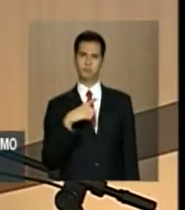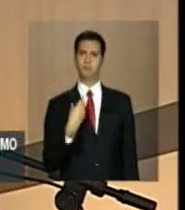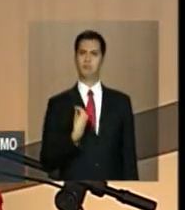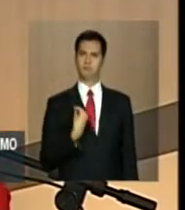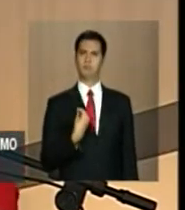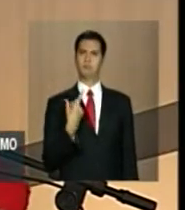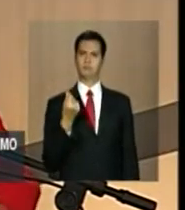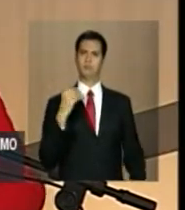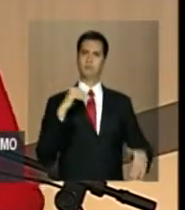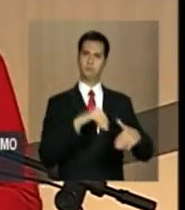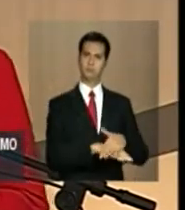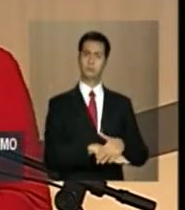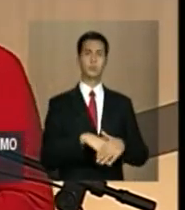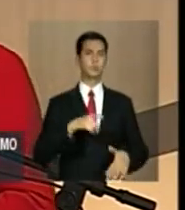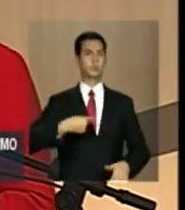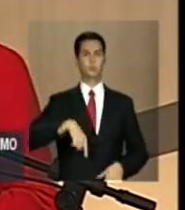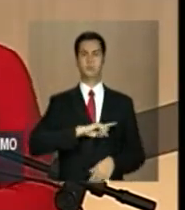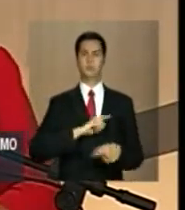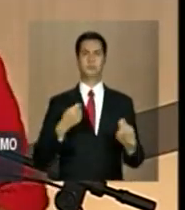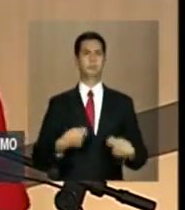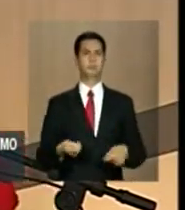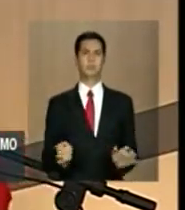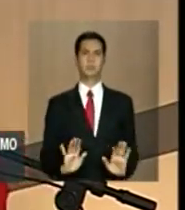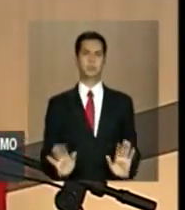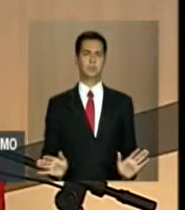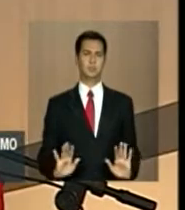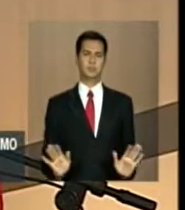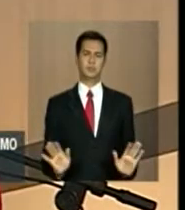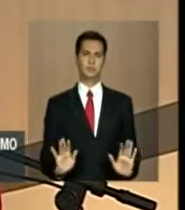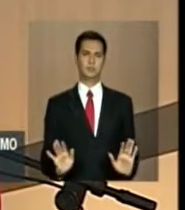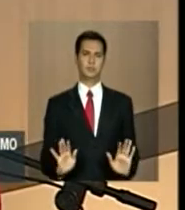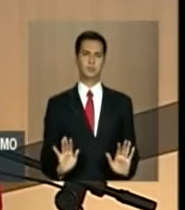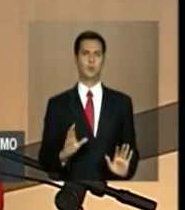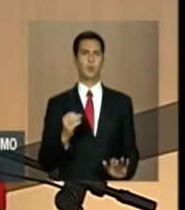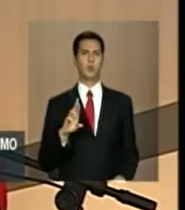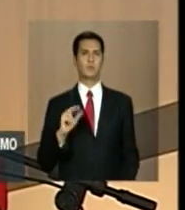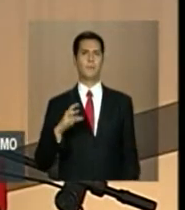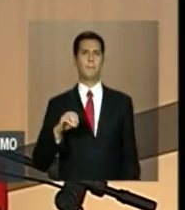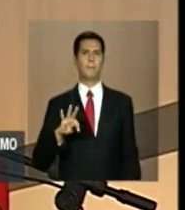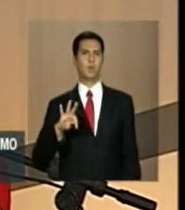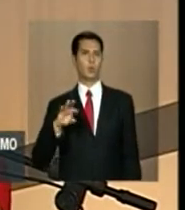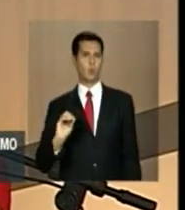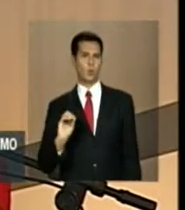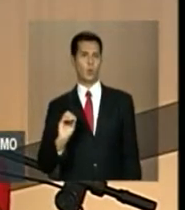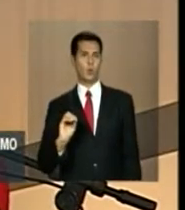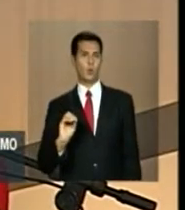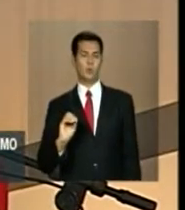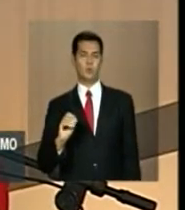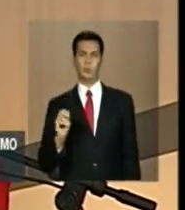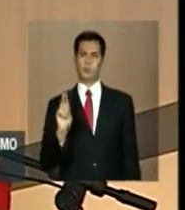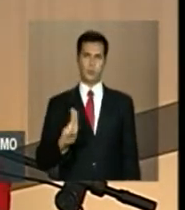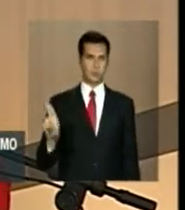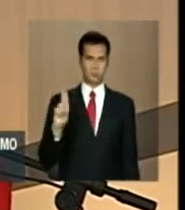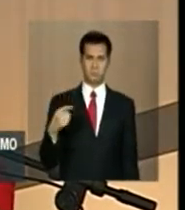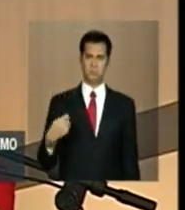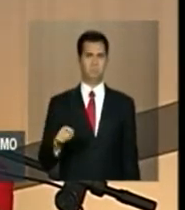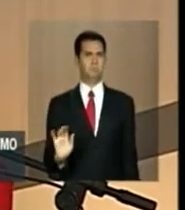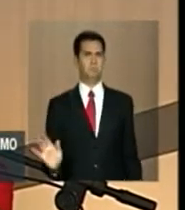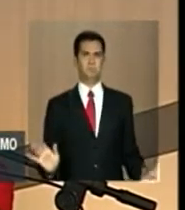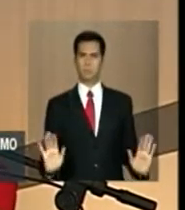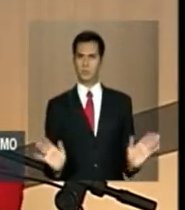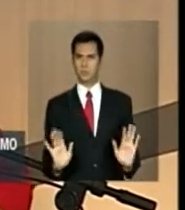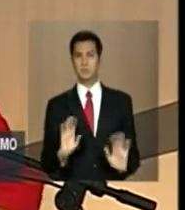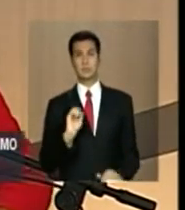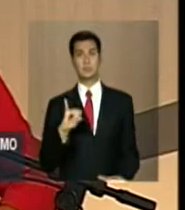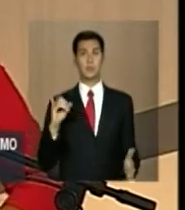E, portanto, não precisamos de usar nenhuma vírgula do orçamento da União para enfrentar qualquer